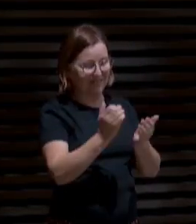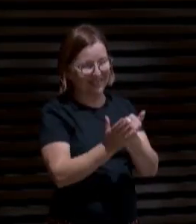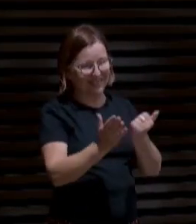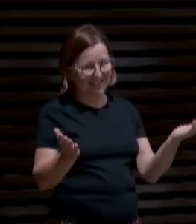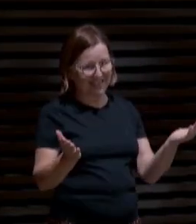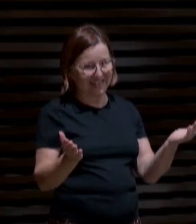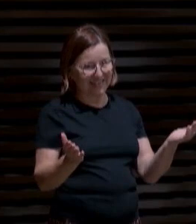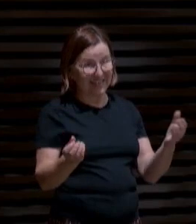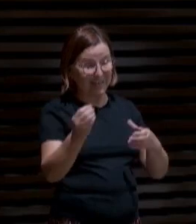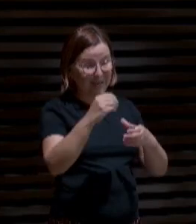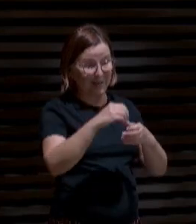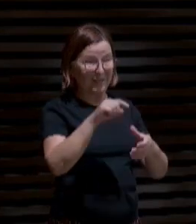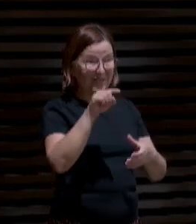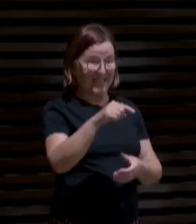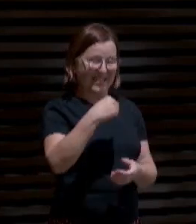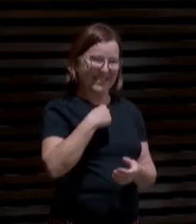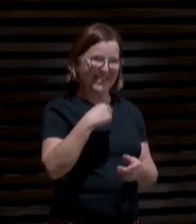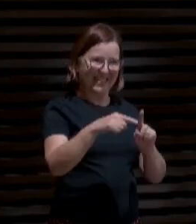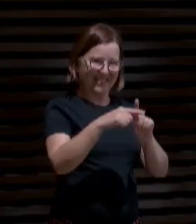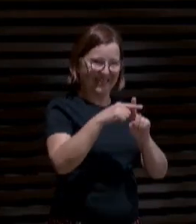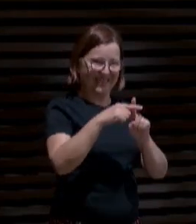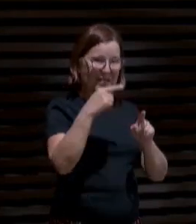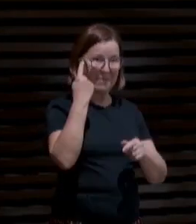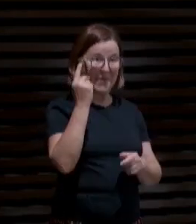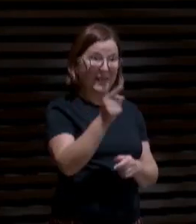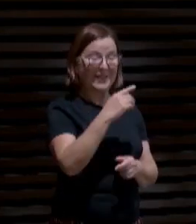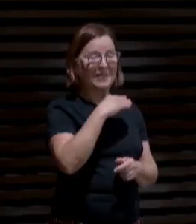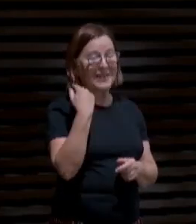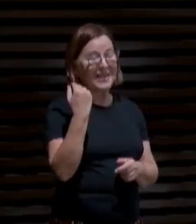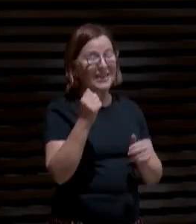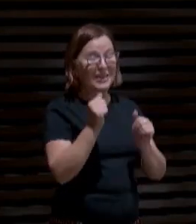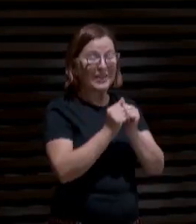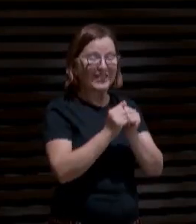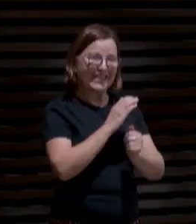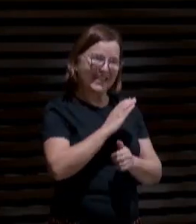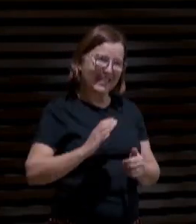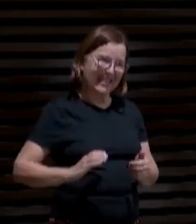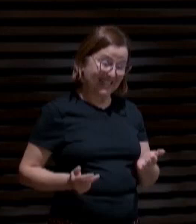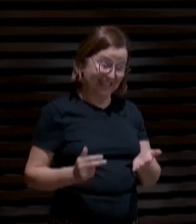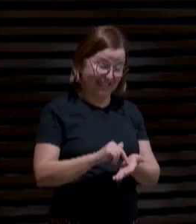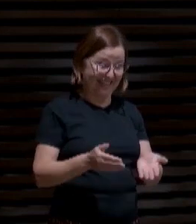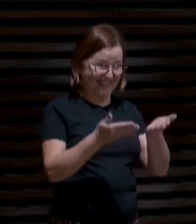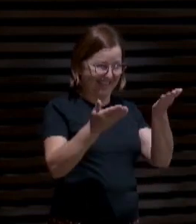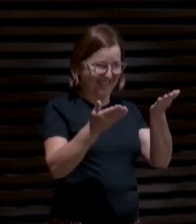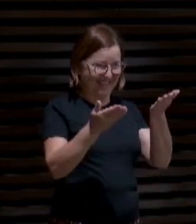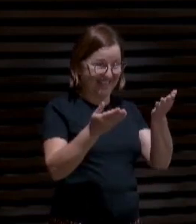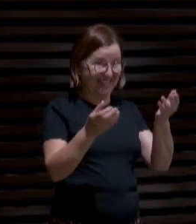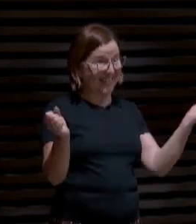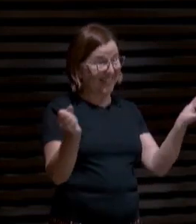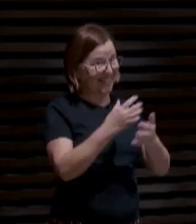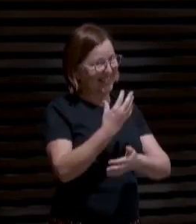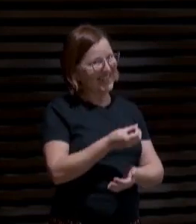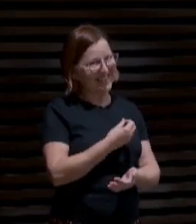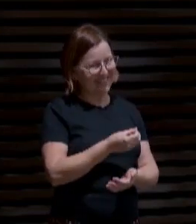incluir você e eu naquela cruz, a fim de morrermos juntamente com Cristo e ressuscitarmos em